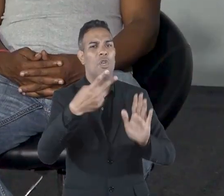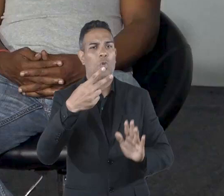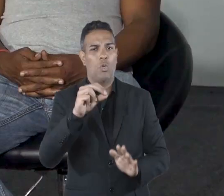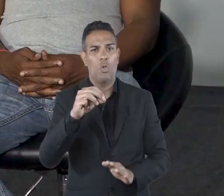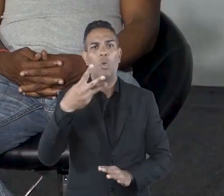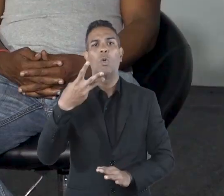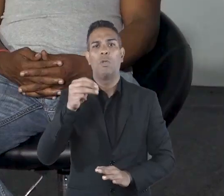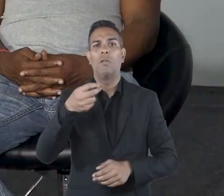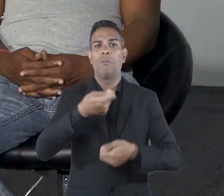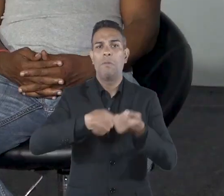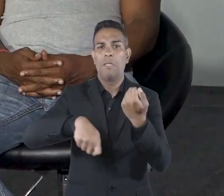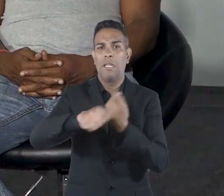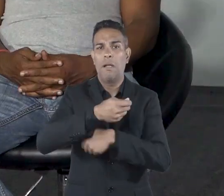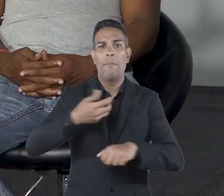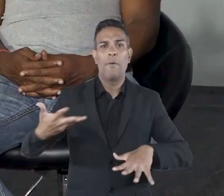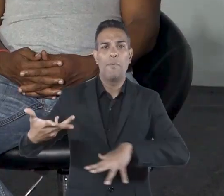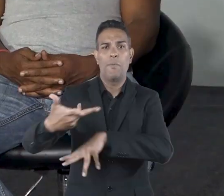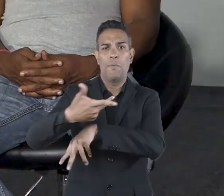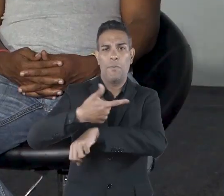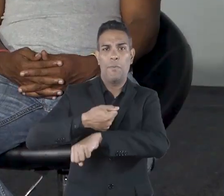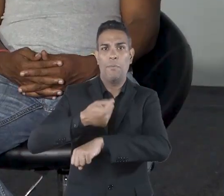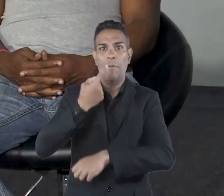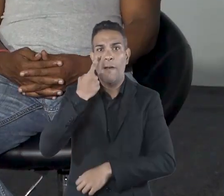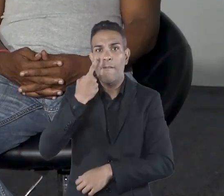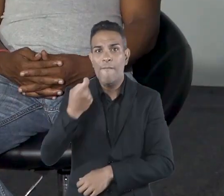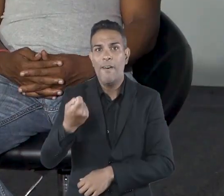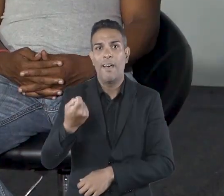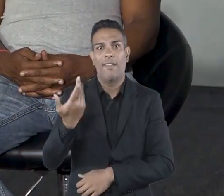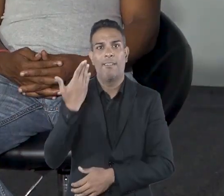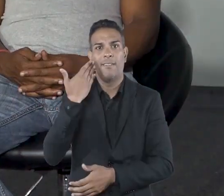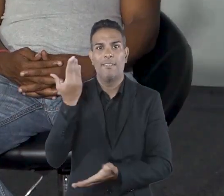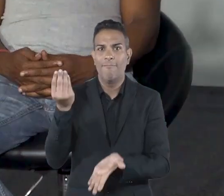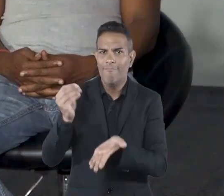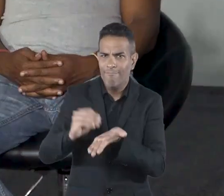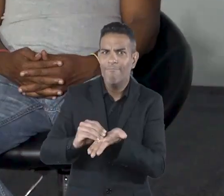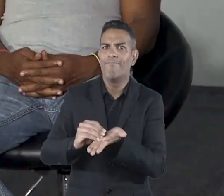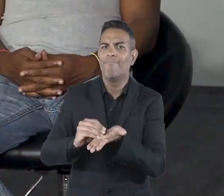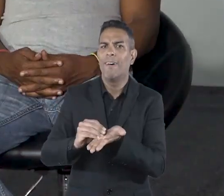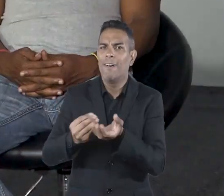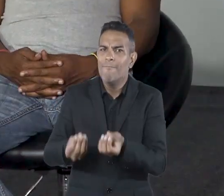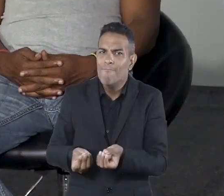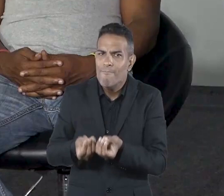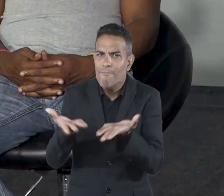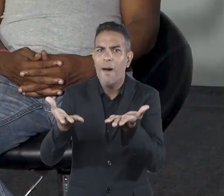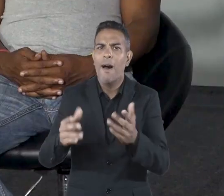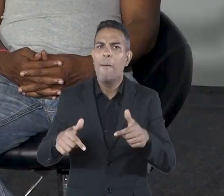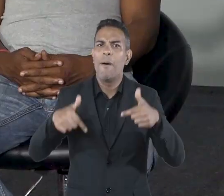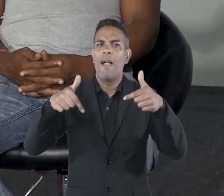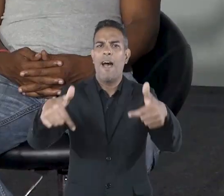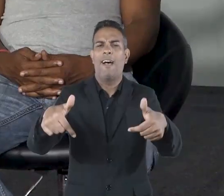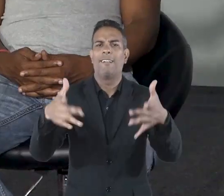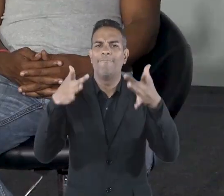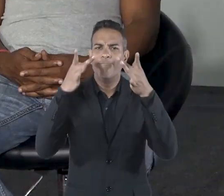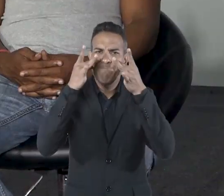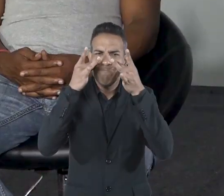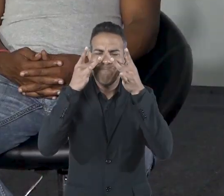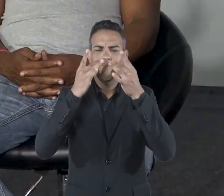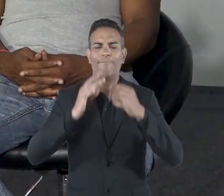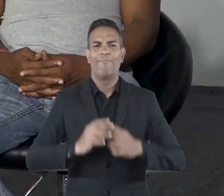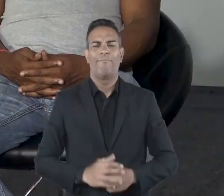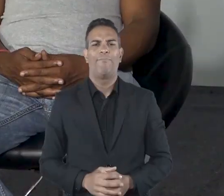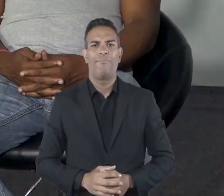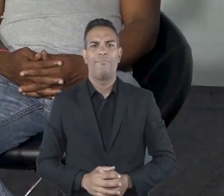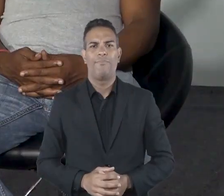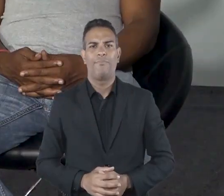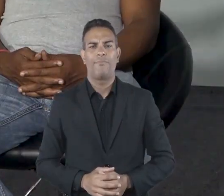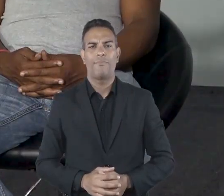lema, né, da ONU, da Agenda 2030, dos Objetivos de Desenvolvimento Sustentável, mas isso é muito bonito na cartilha, a gente